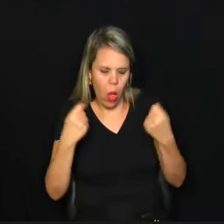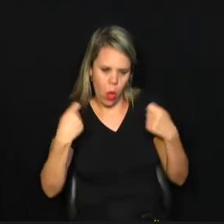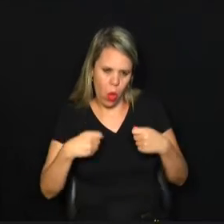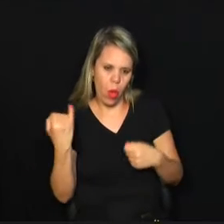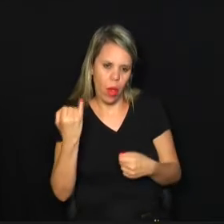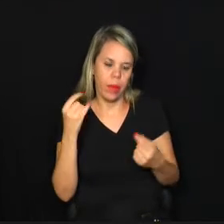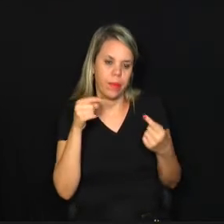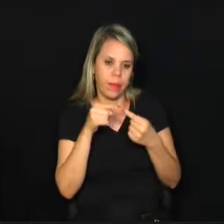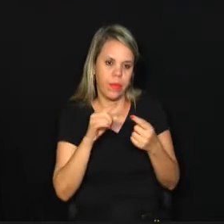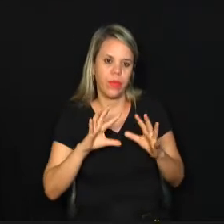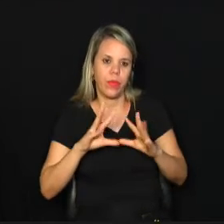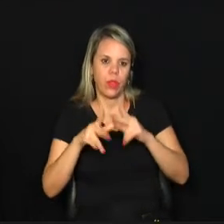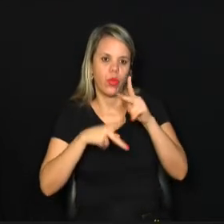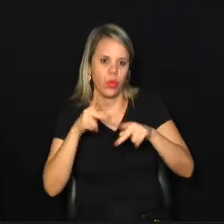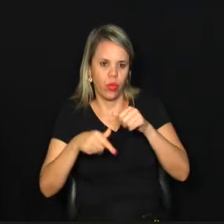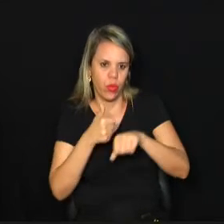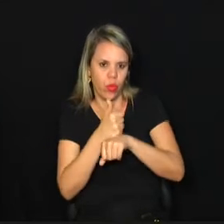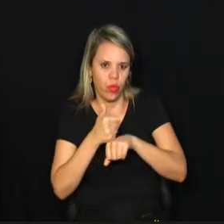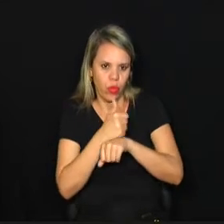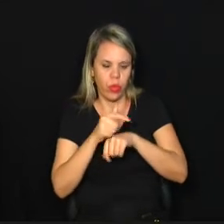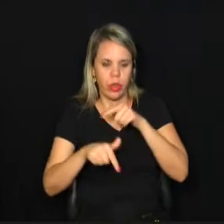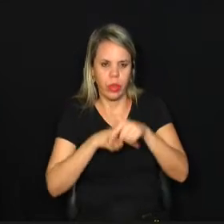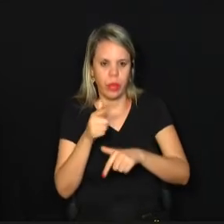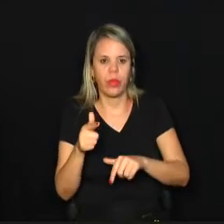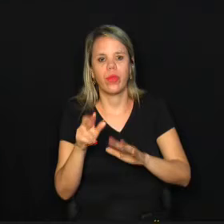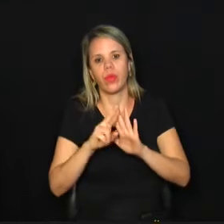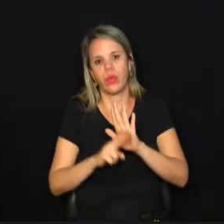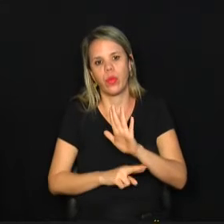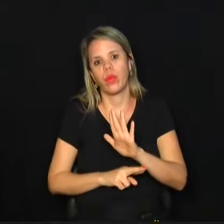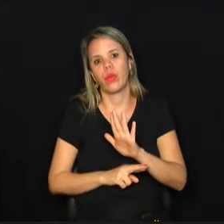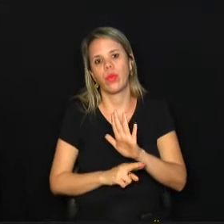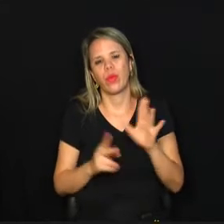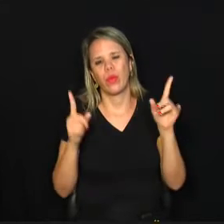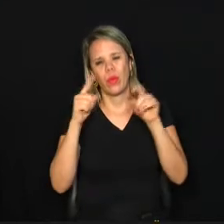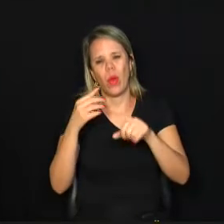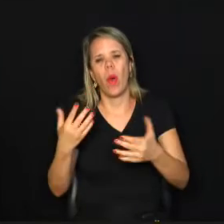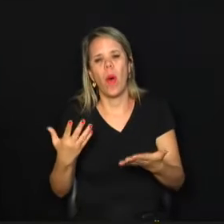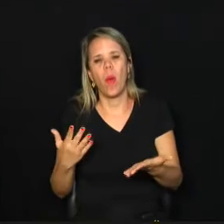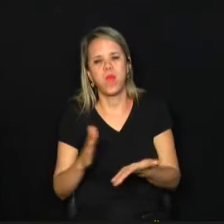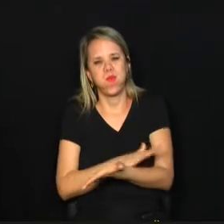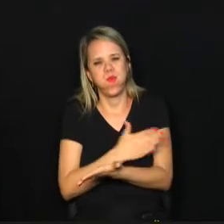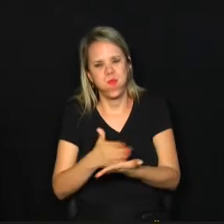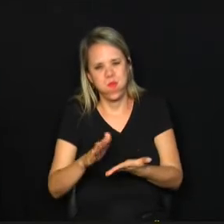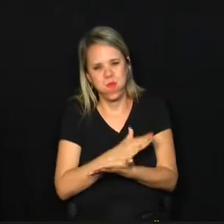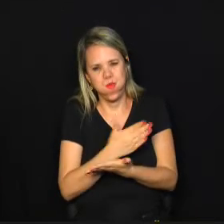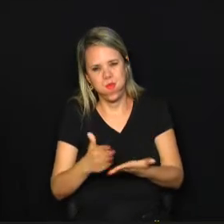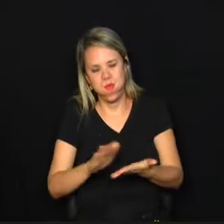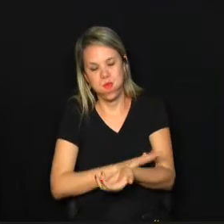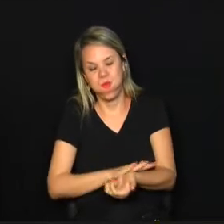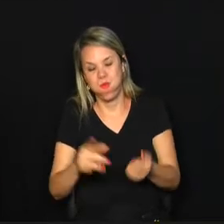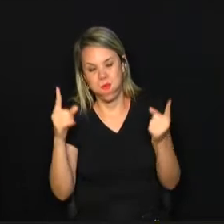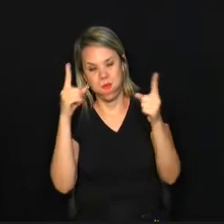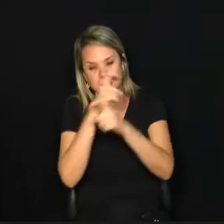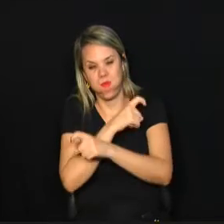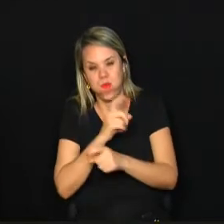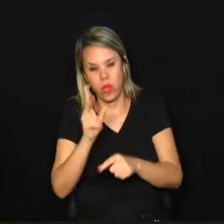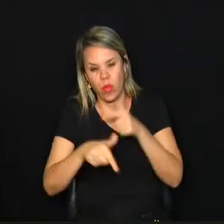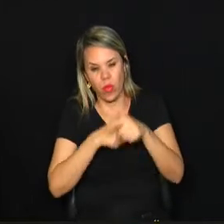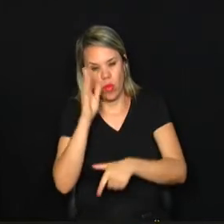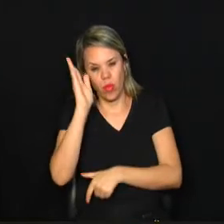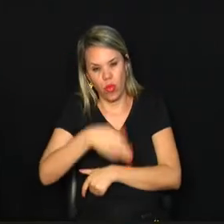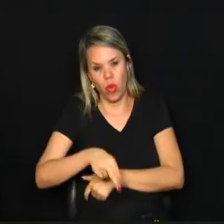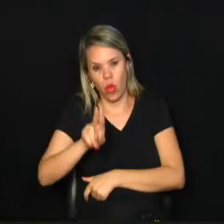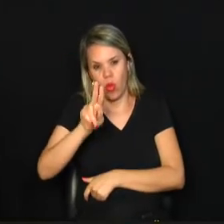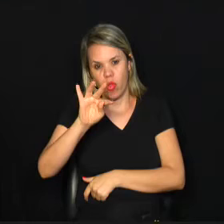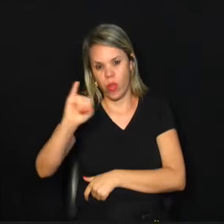com todos trabalhando dentro de um regime absolutamente estressante, em algumas situações, o pessoal que trabalha direto em UTI,